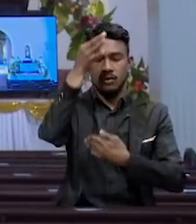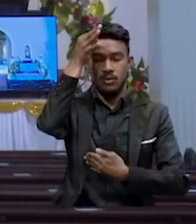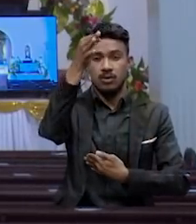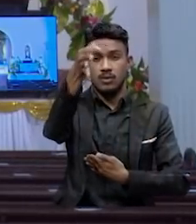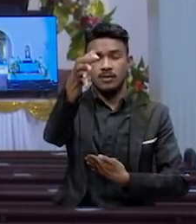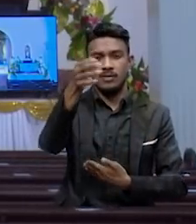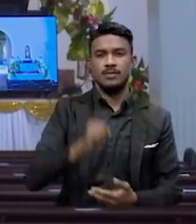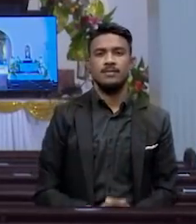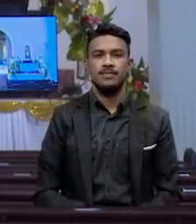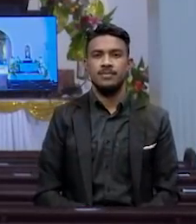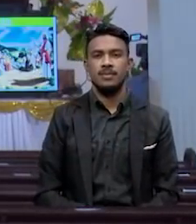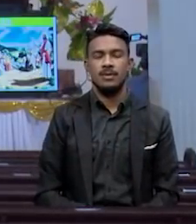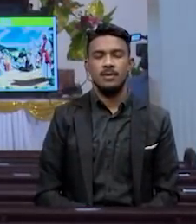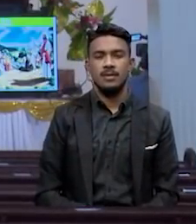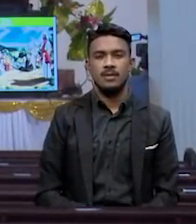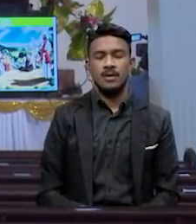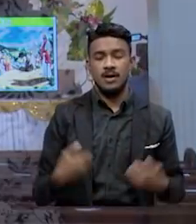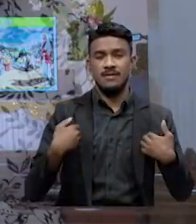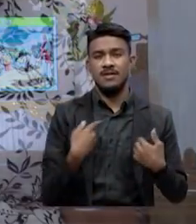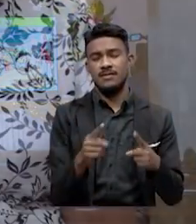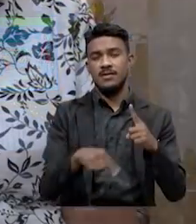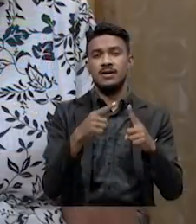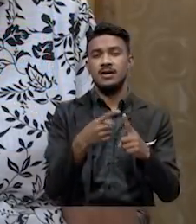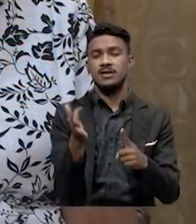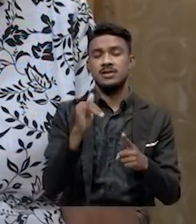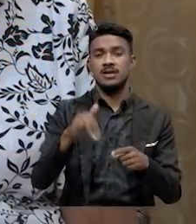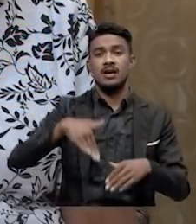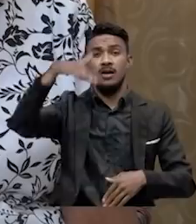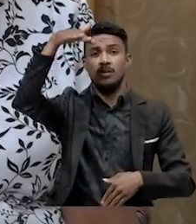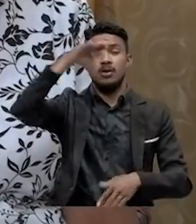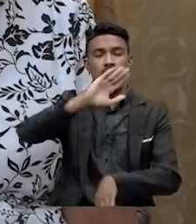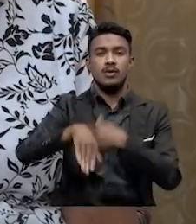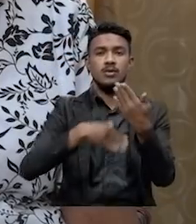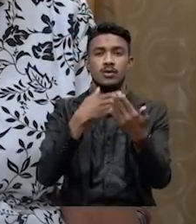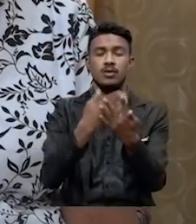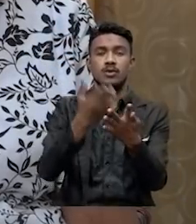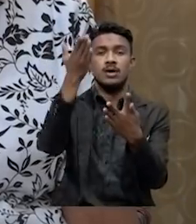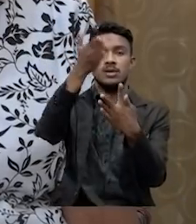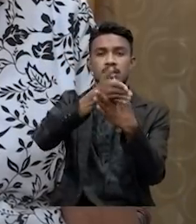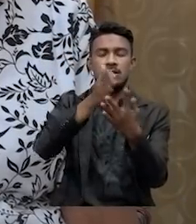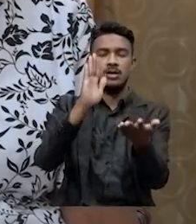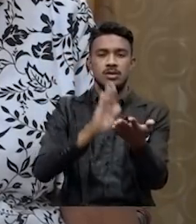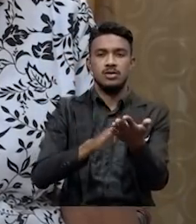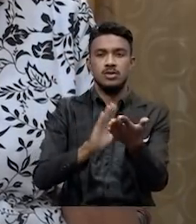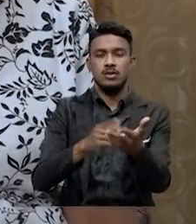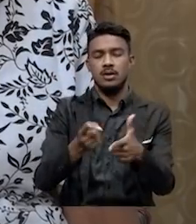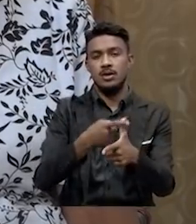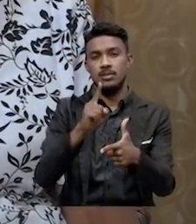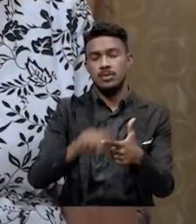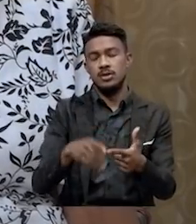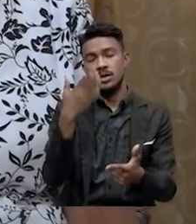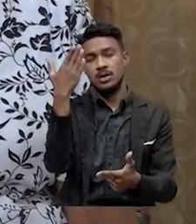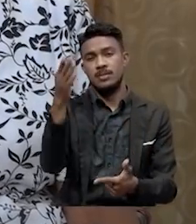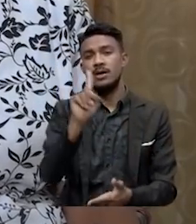futura ele quando sirva bot Uto tutama in scuola, poi se ne vane,